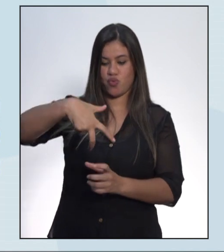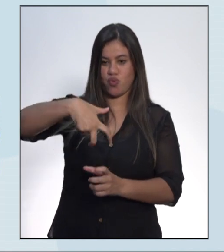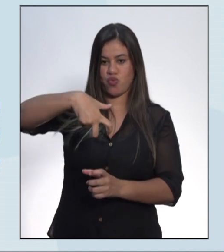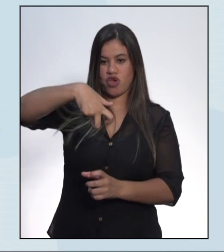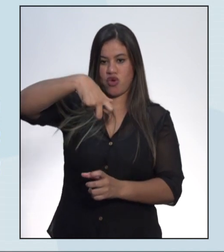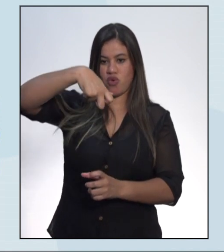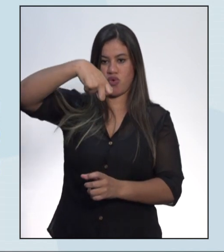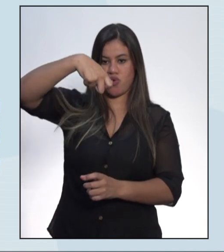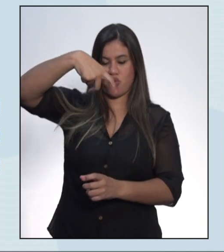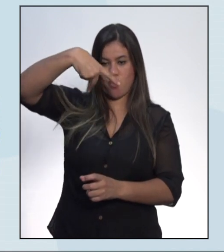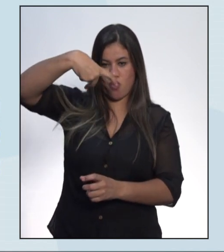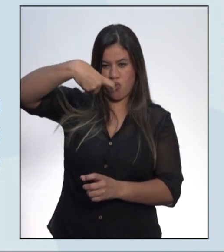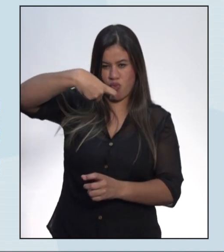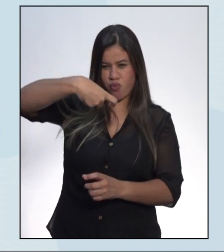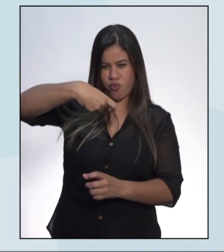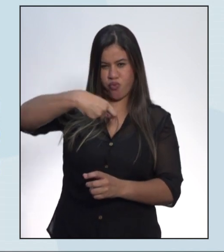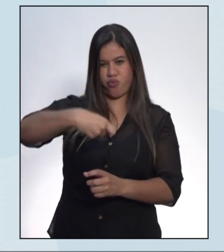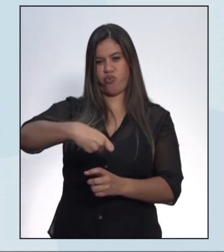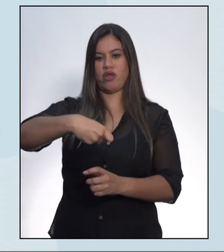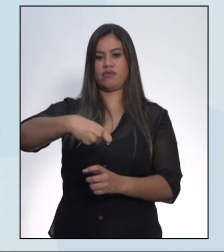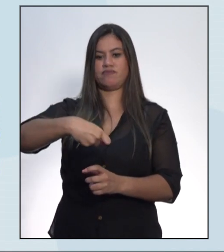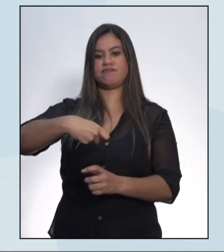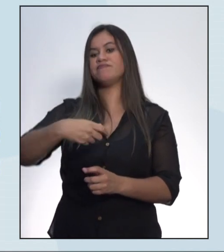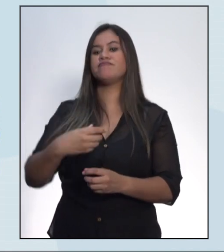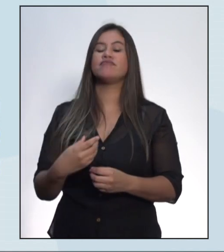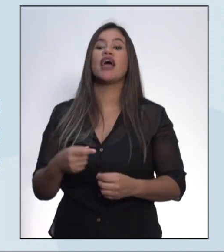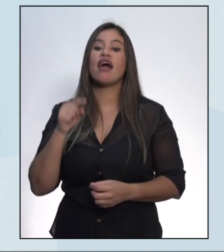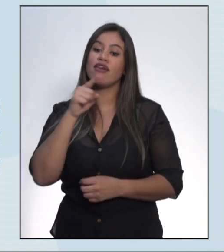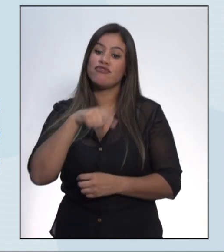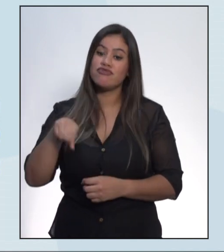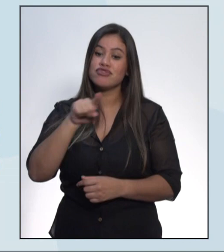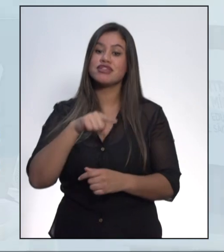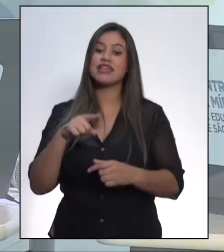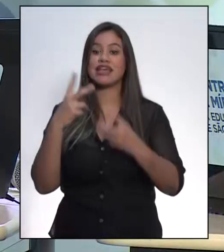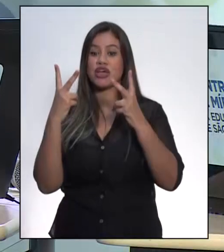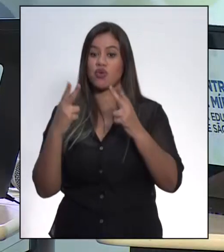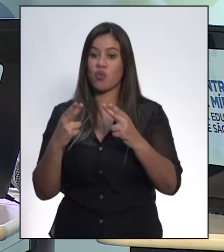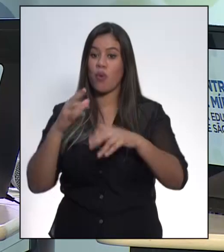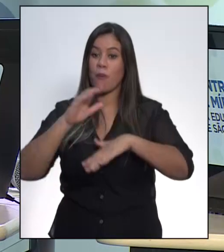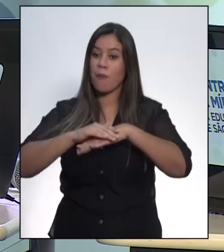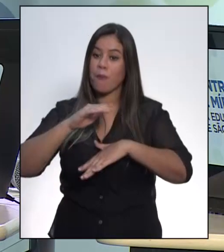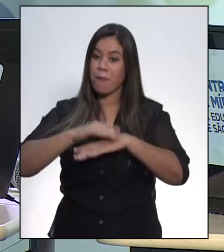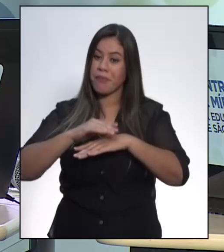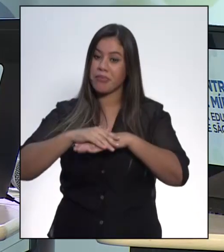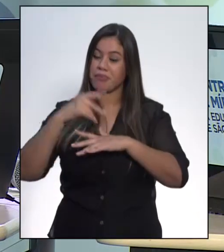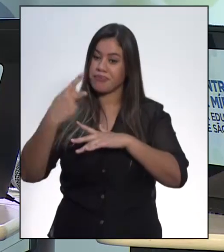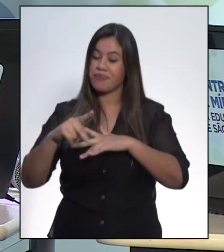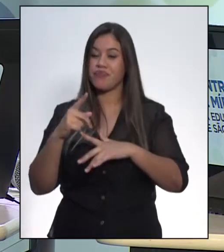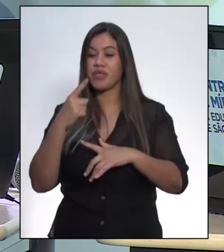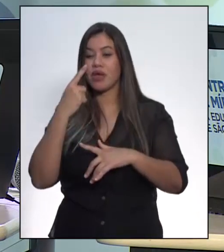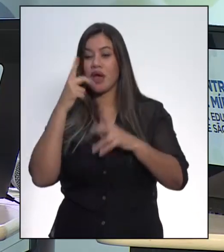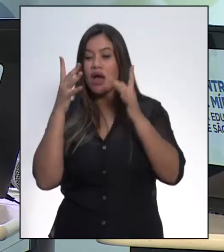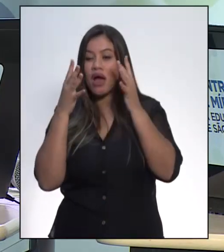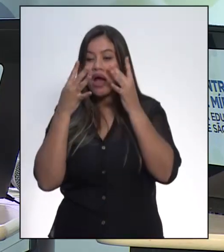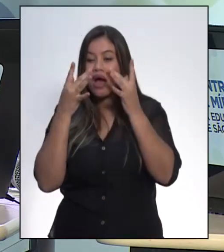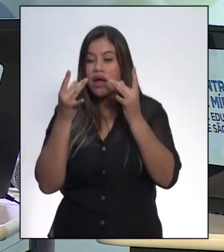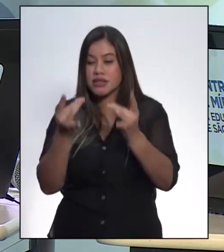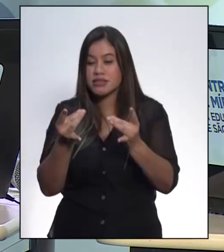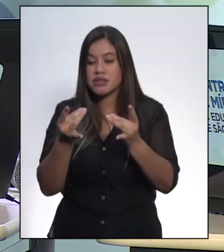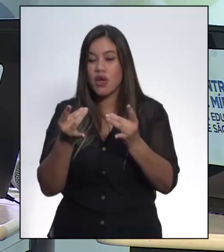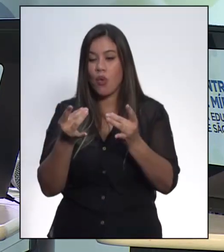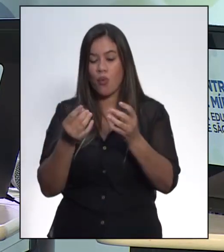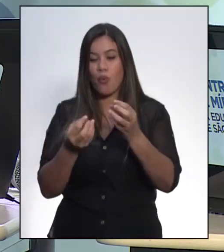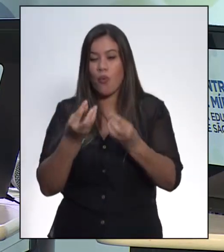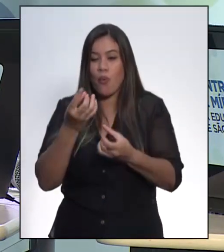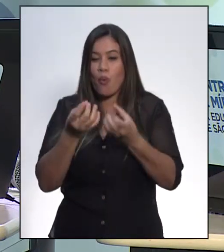êmbolo e observei o que acontece. Então, vocês vão fazer a mesma coisa. Eu vou pedir para vocês prestarem bastante atenção nas bolinhas do